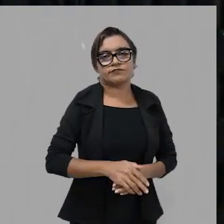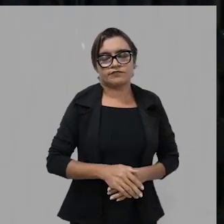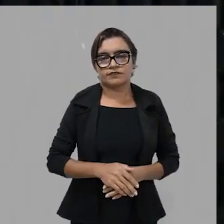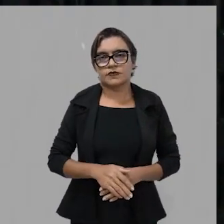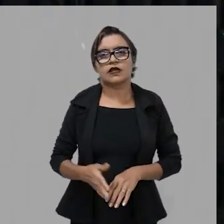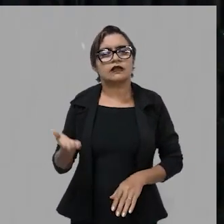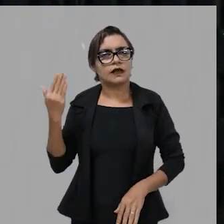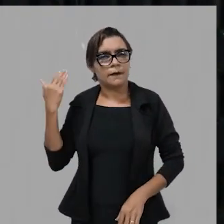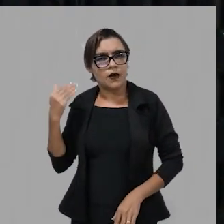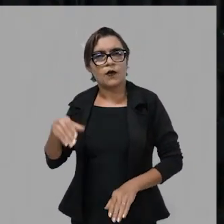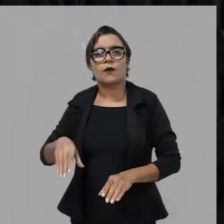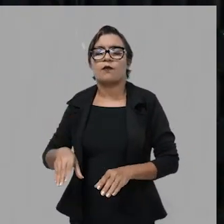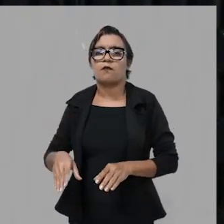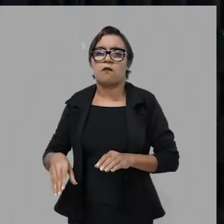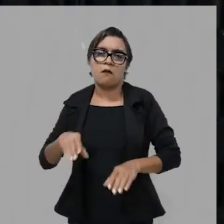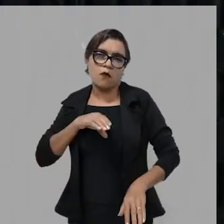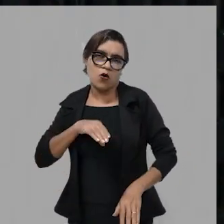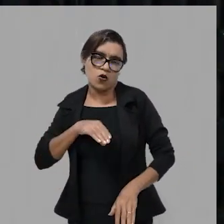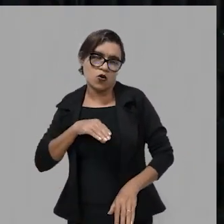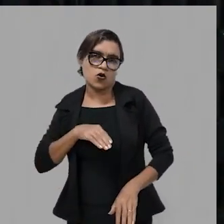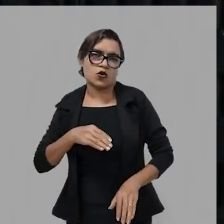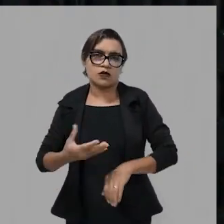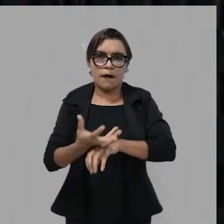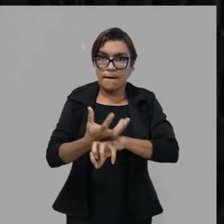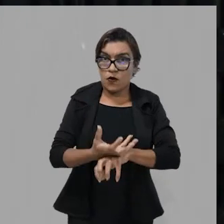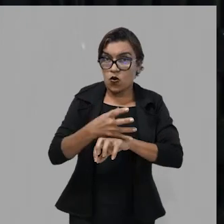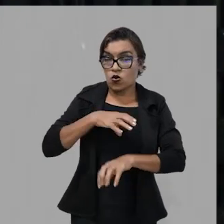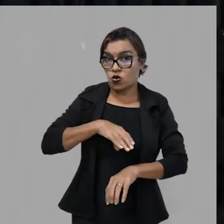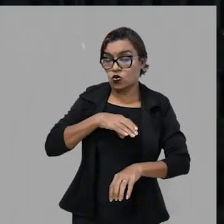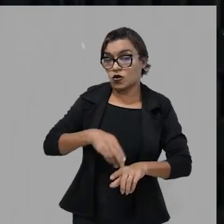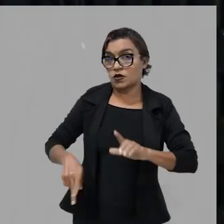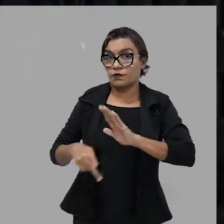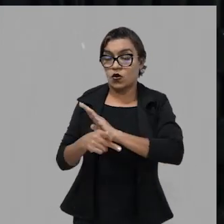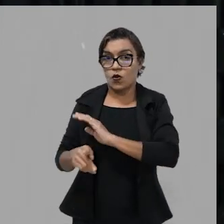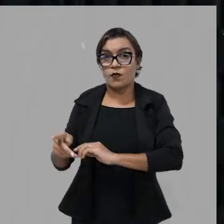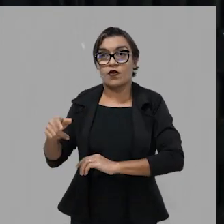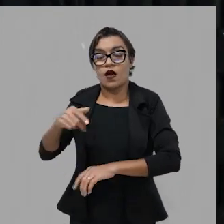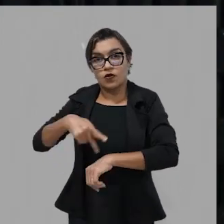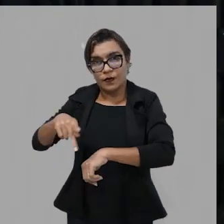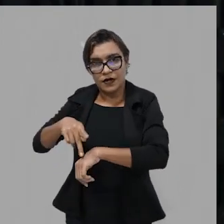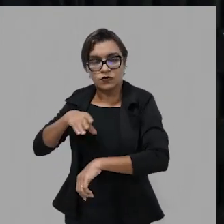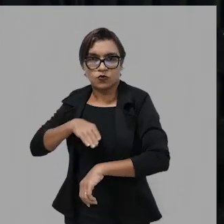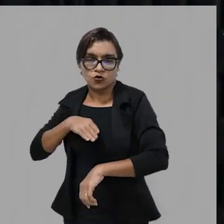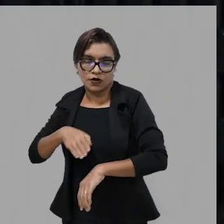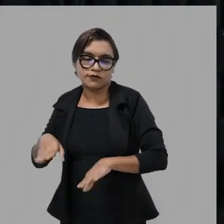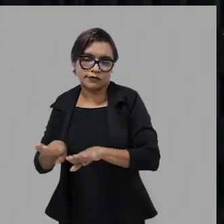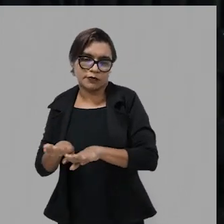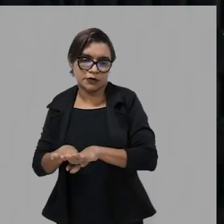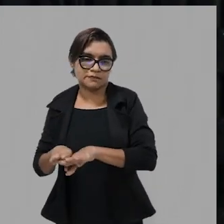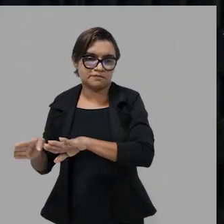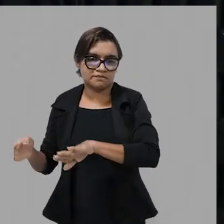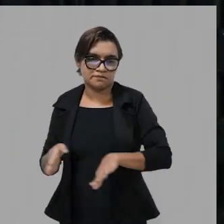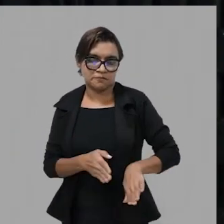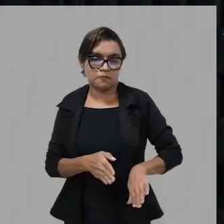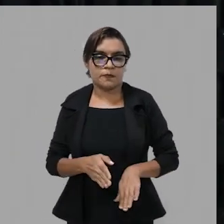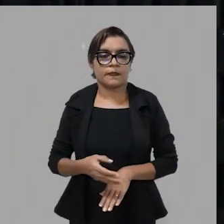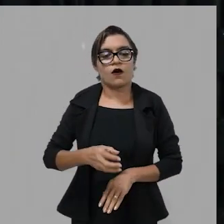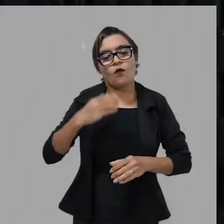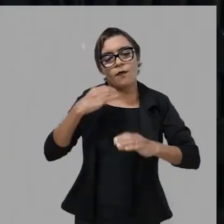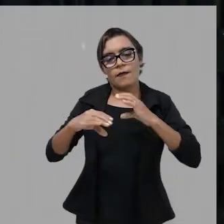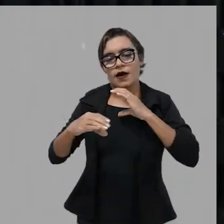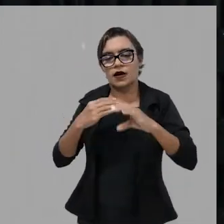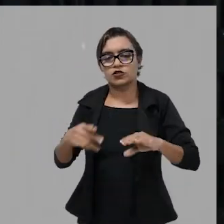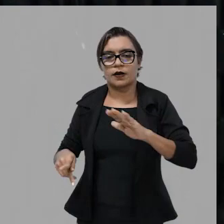como a gente viu também no acordo ortográfico, né? Então vamos compreender um pouquinho desse poema de Sá de Miranda, dessa cantiga de Sá de Miranda, e tentar